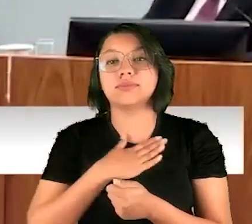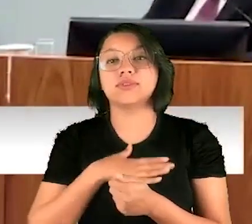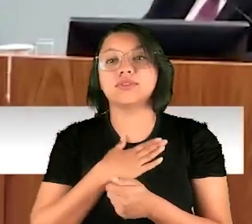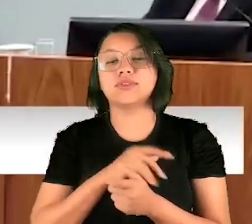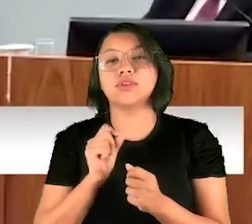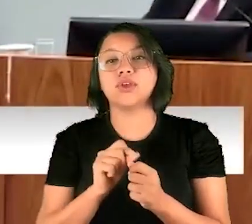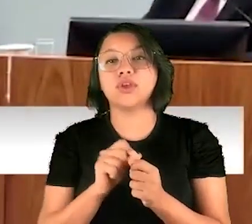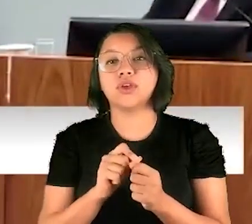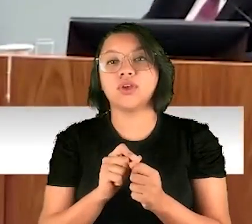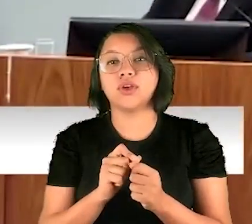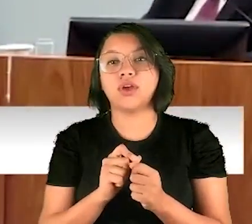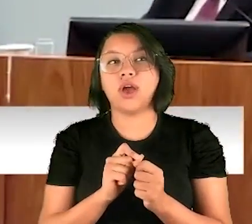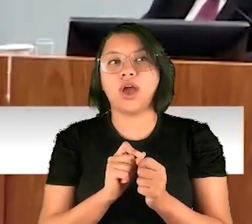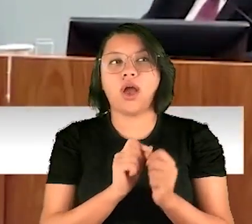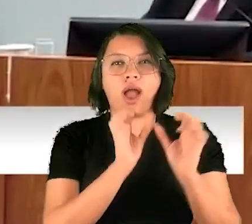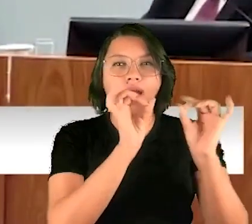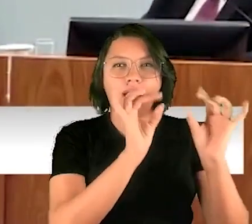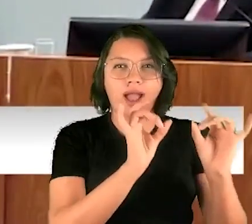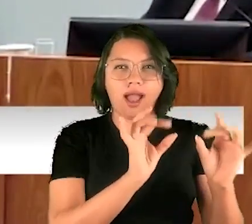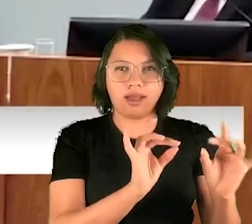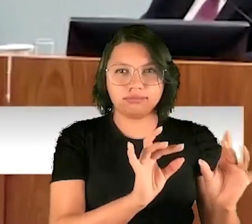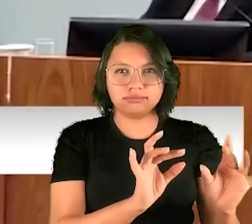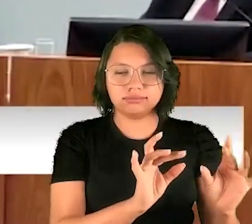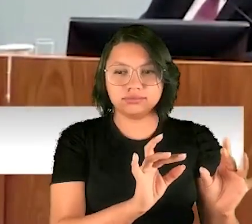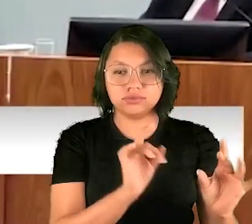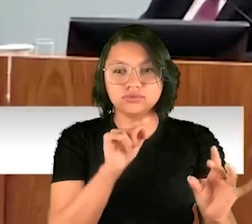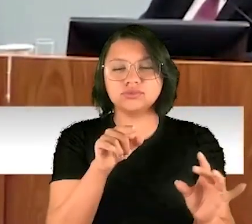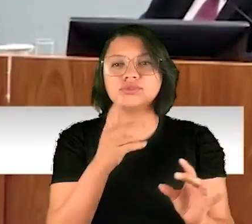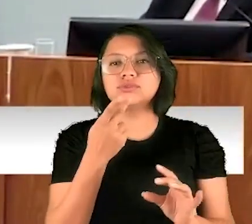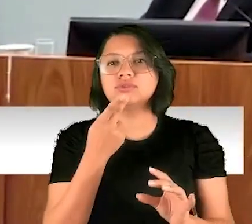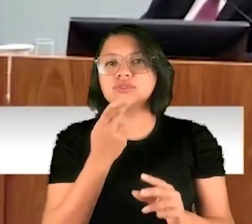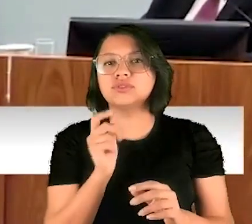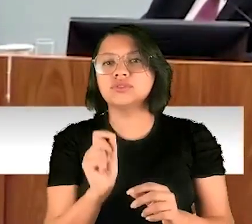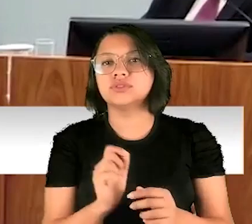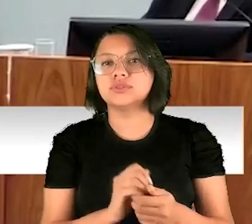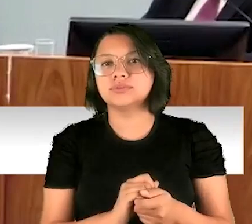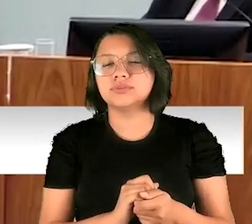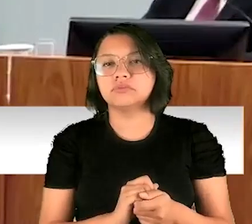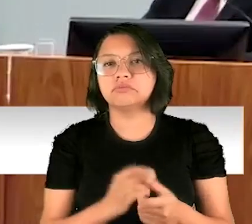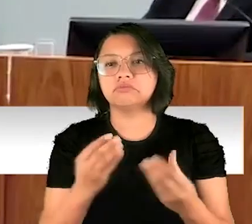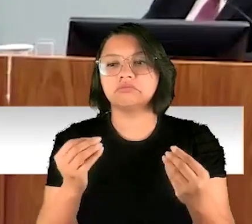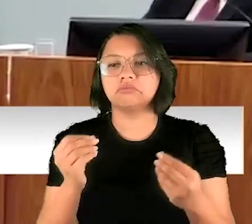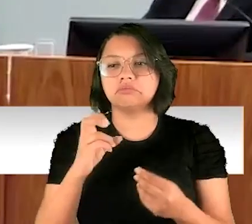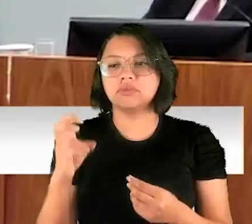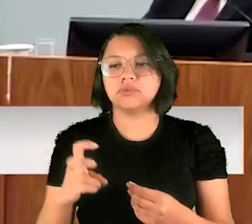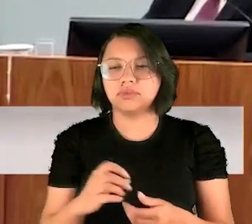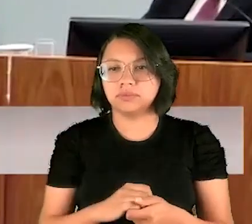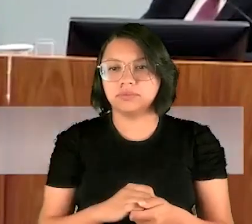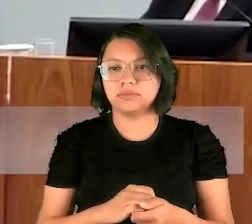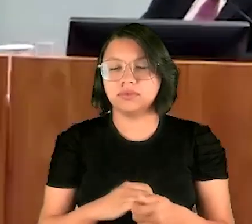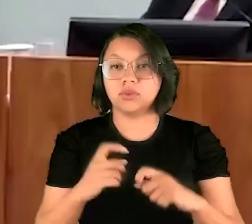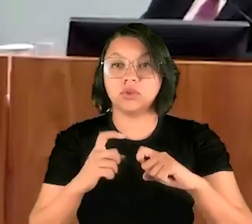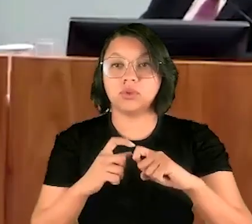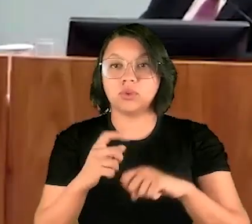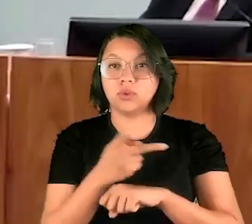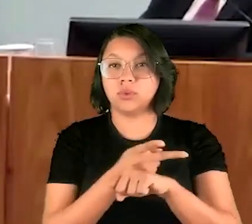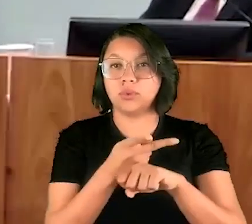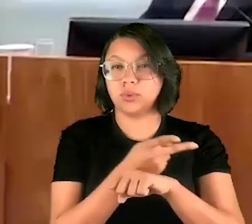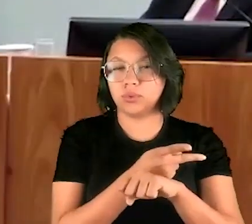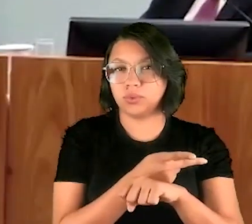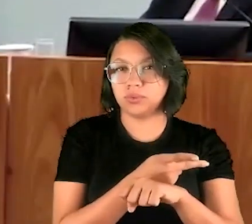Gostaria de fazer um destaque. O senhor disse que muitas vezes o médico é procurado